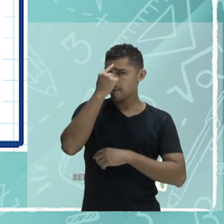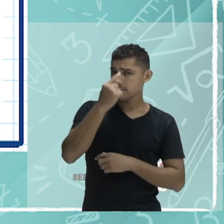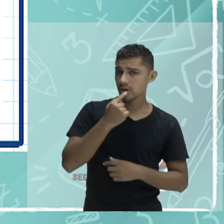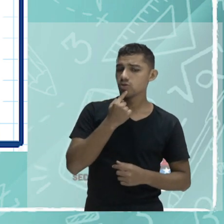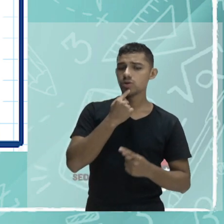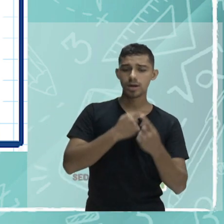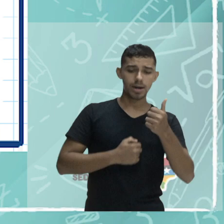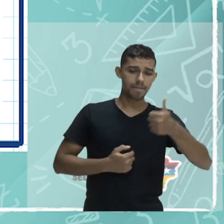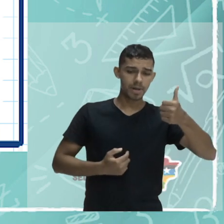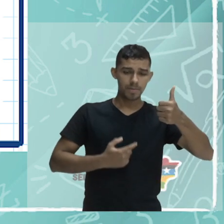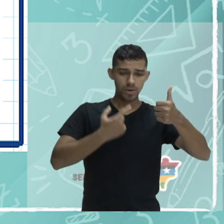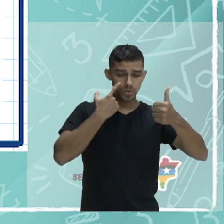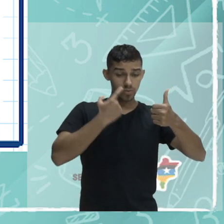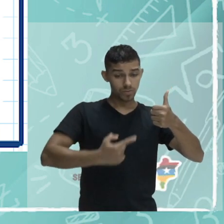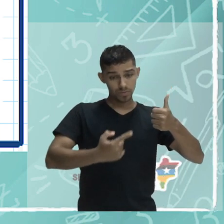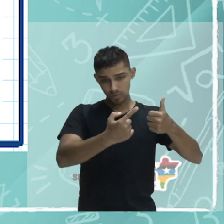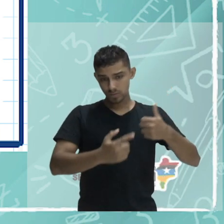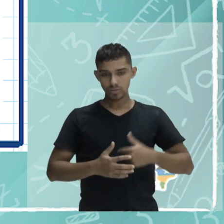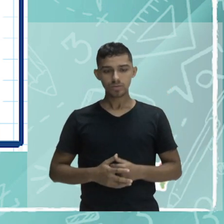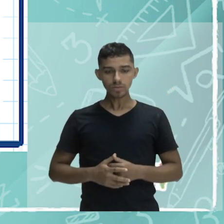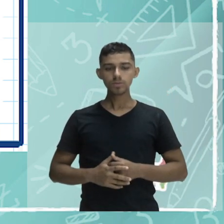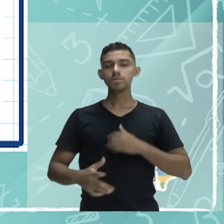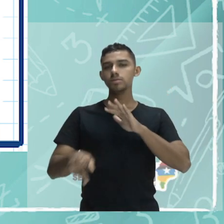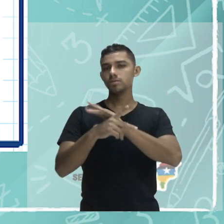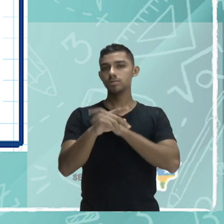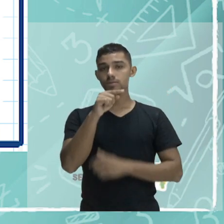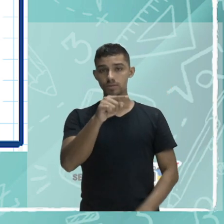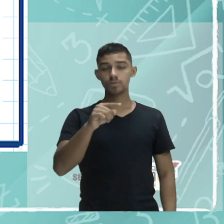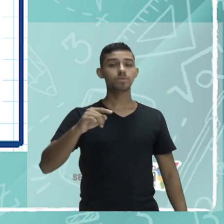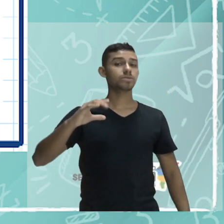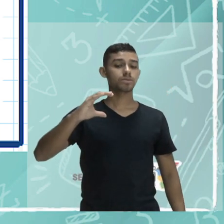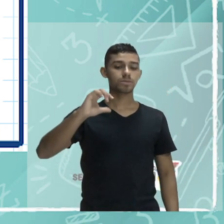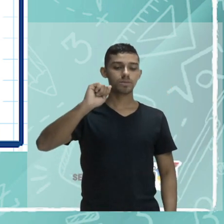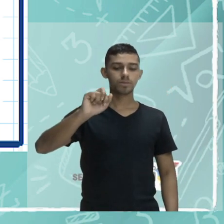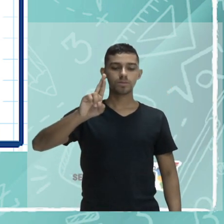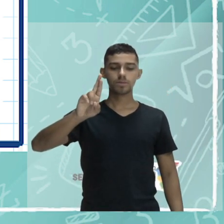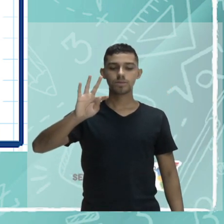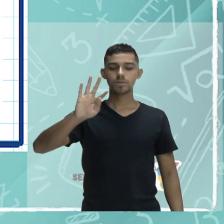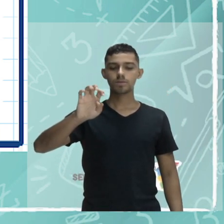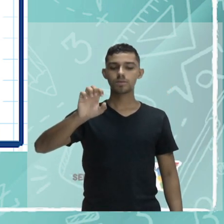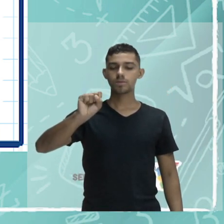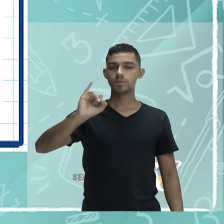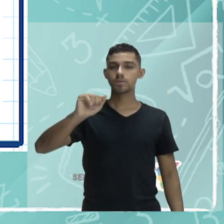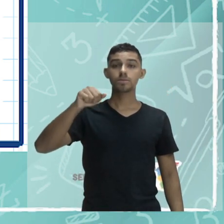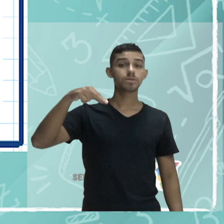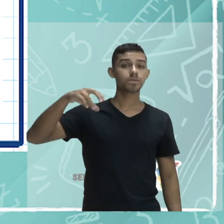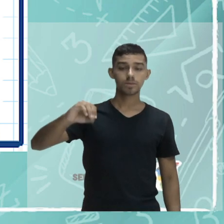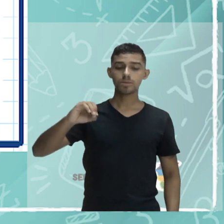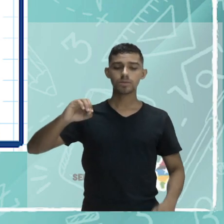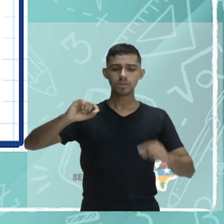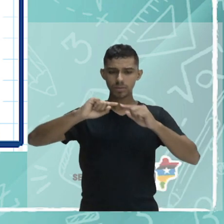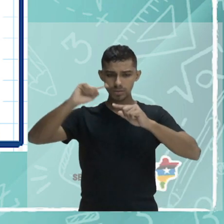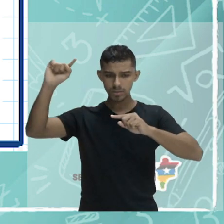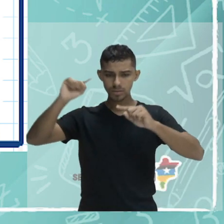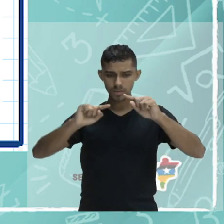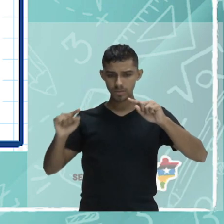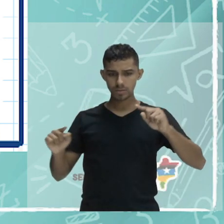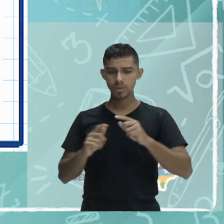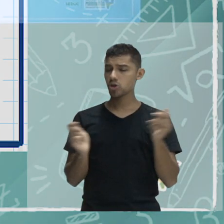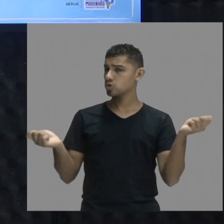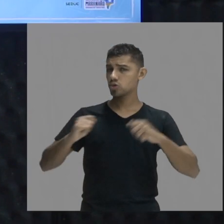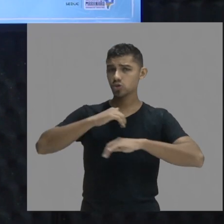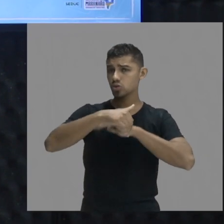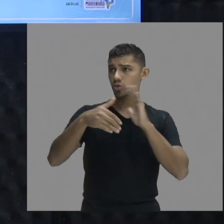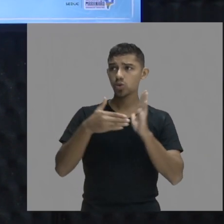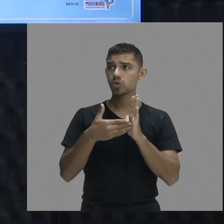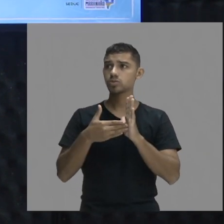nessa primeira? Isso aqui representa um produto cartesiano. Essa aqui são todos, vai ser um emaranhado, né? Todos os